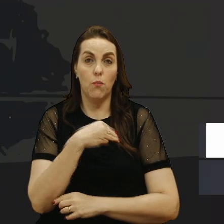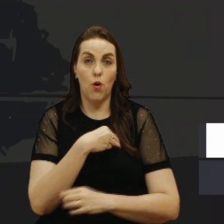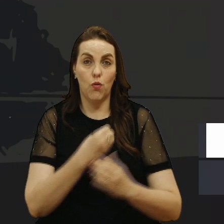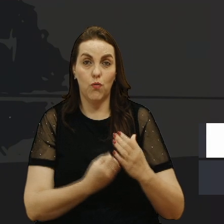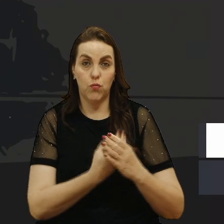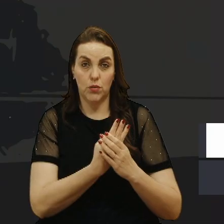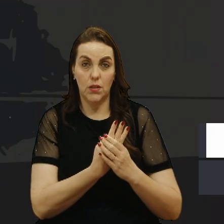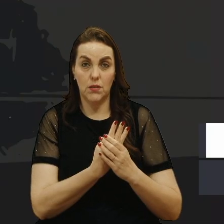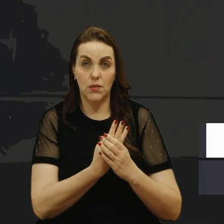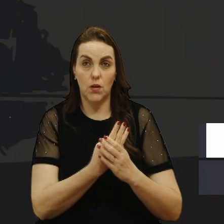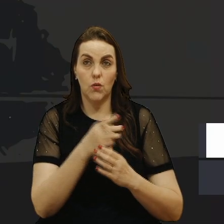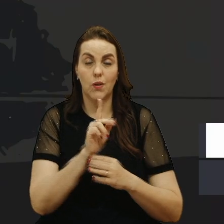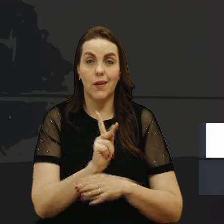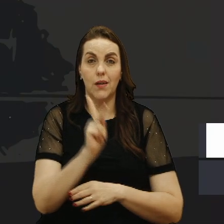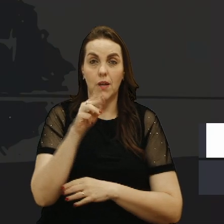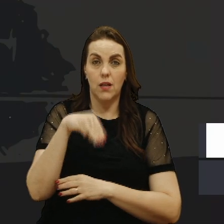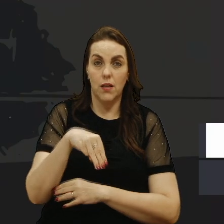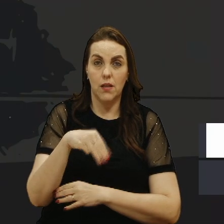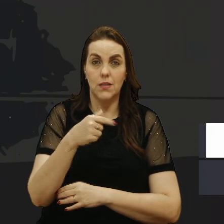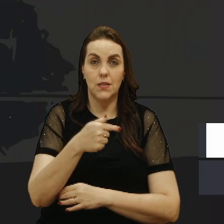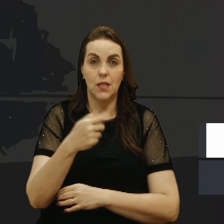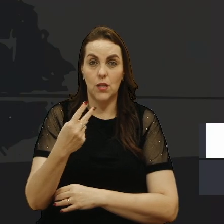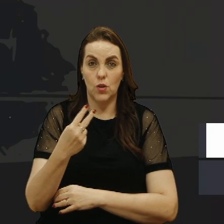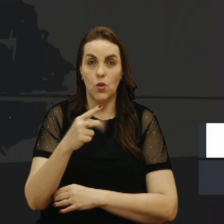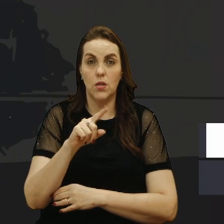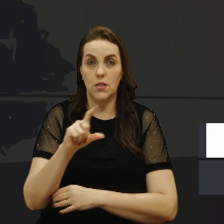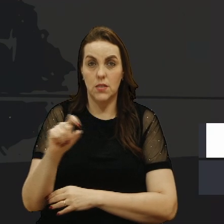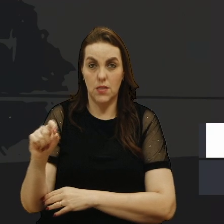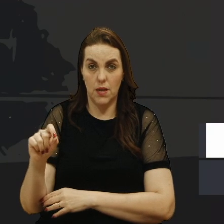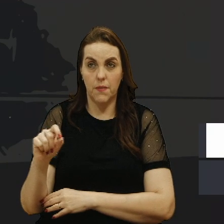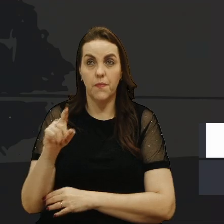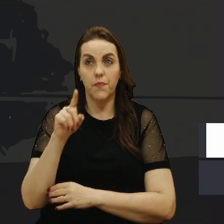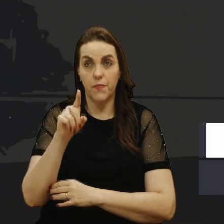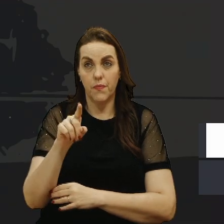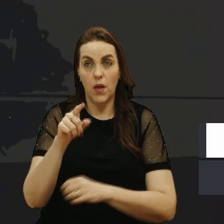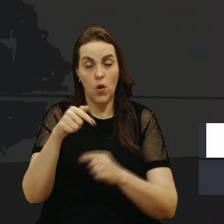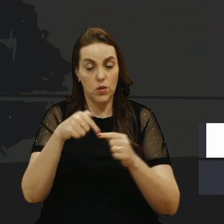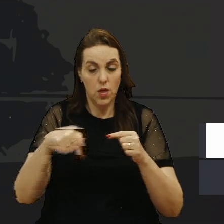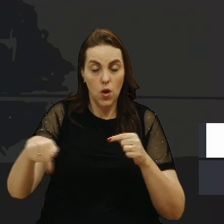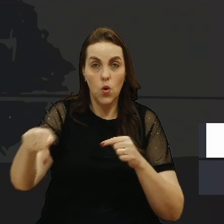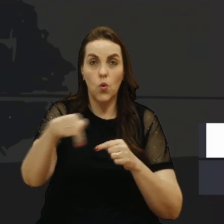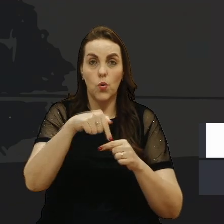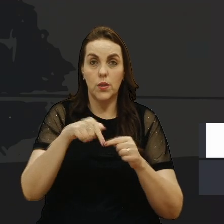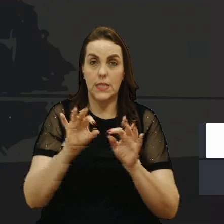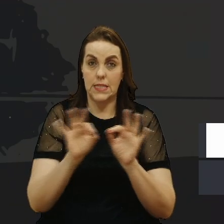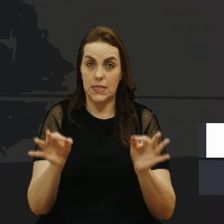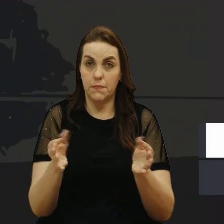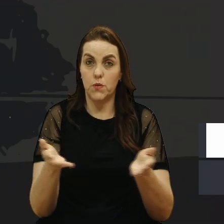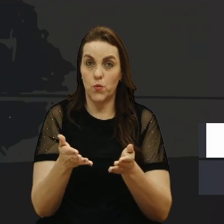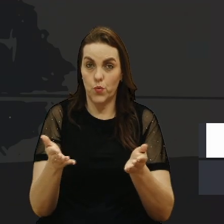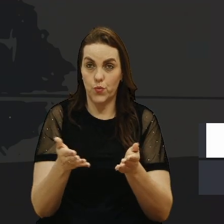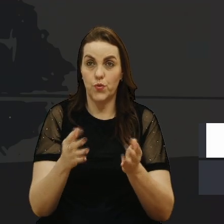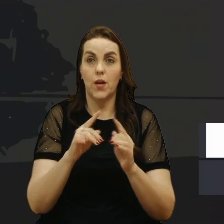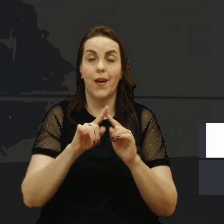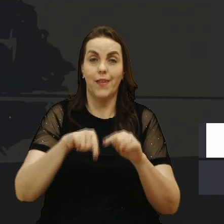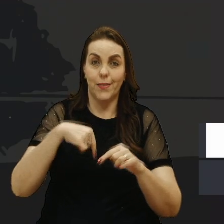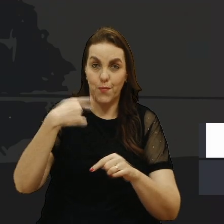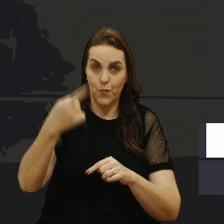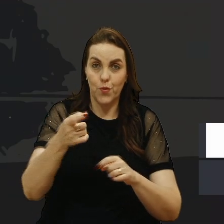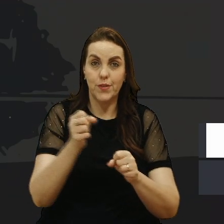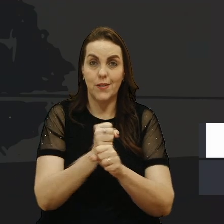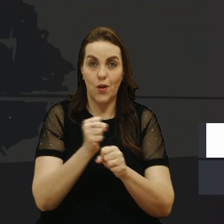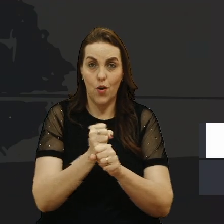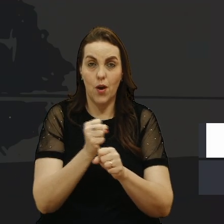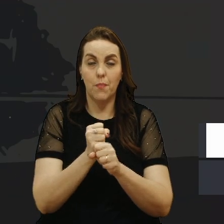KM 72 e 100. Hoje é uma rotatória simples, pode passar. Ela vai se transformar